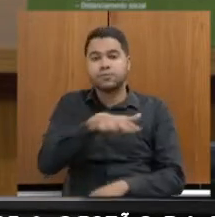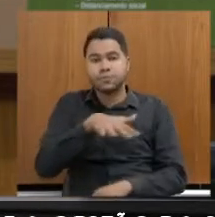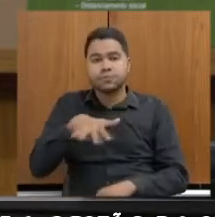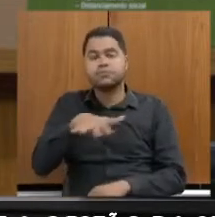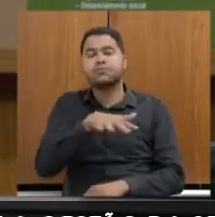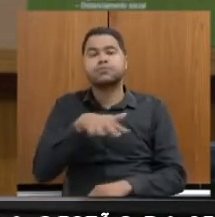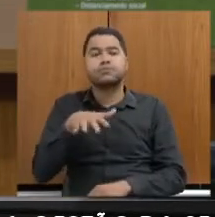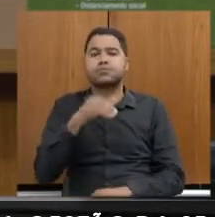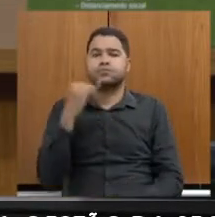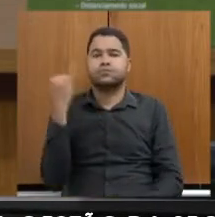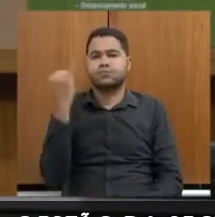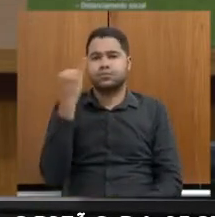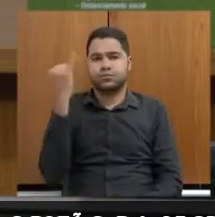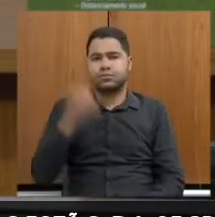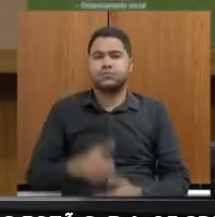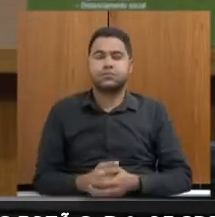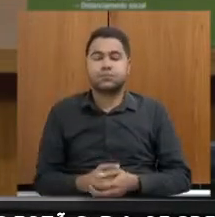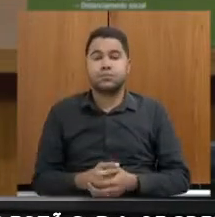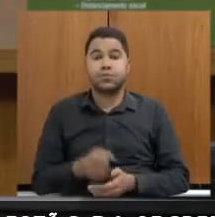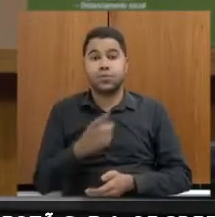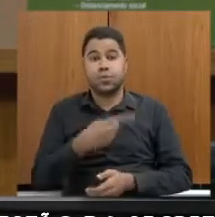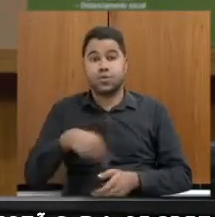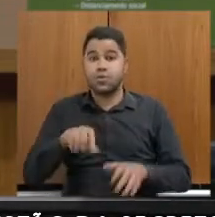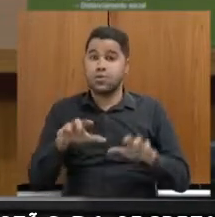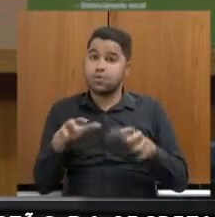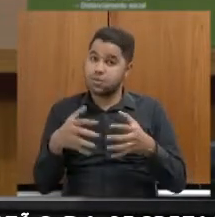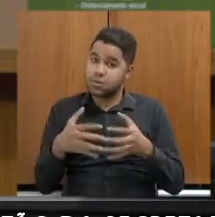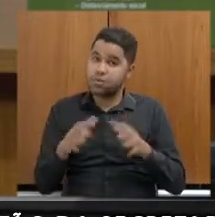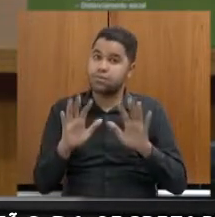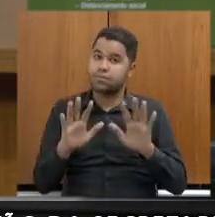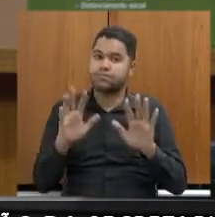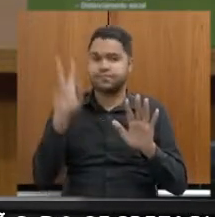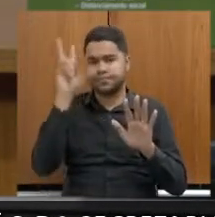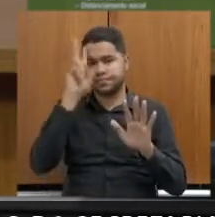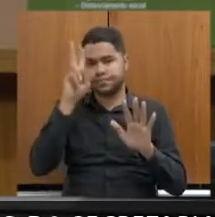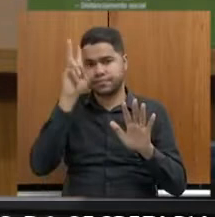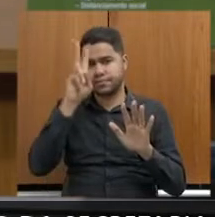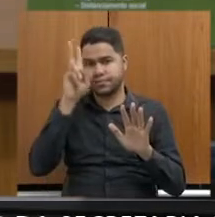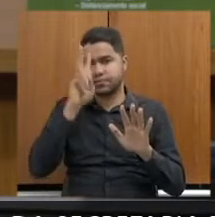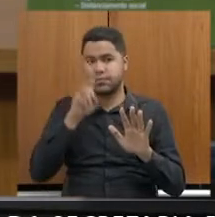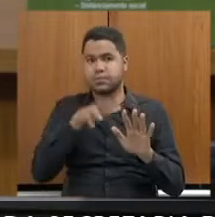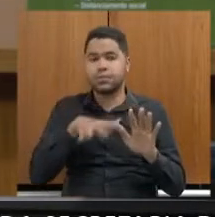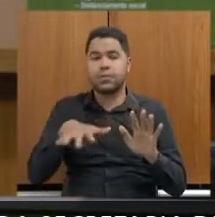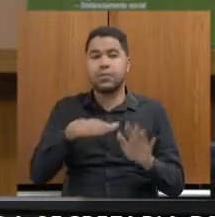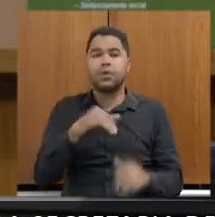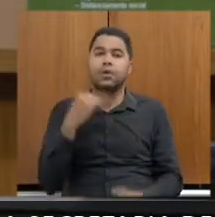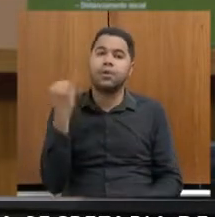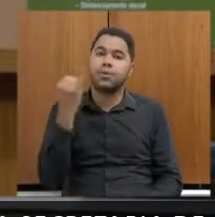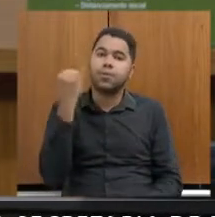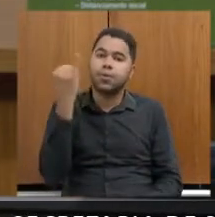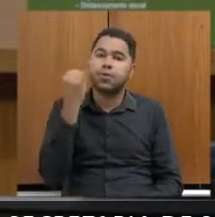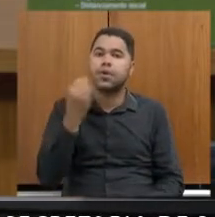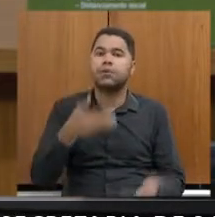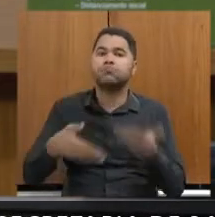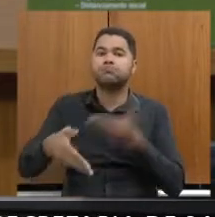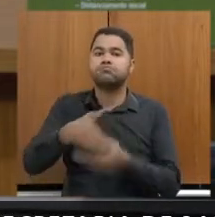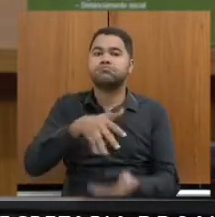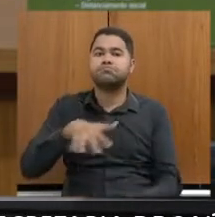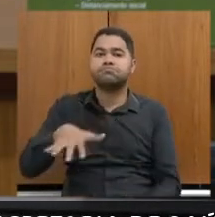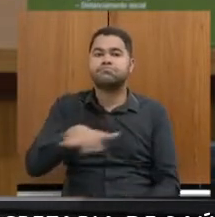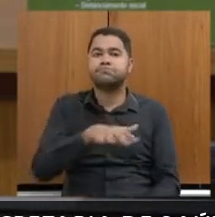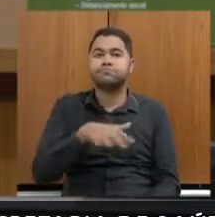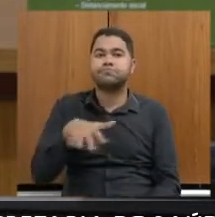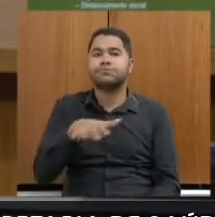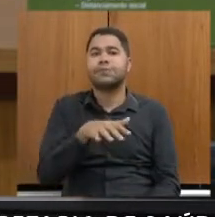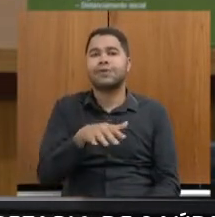menor é fundamental Então a nossa equipe Tá mas Lembrando que é uma participação em território importante esse consenso no território